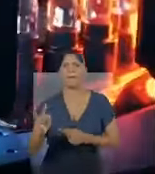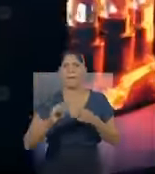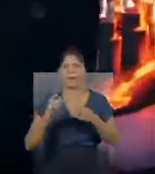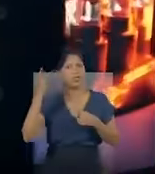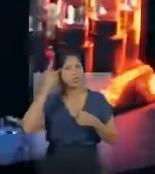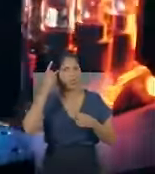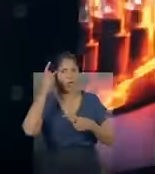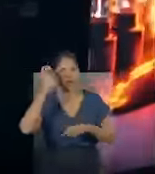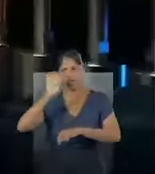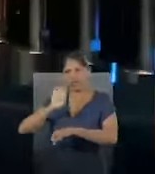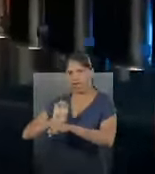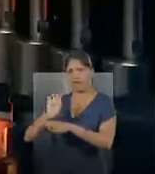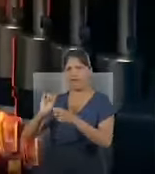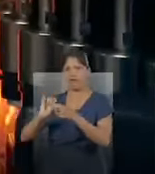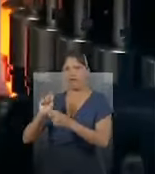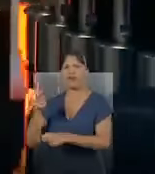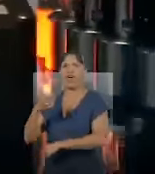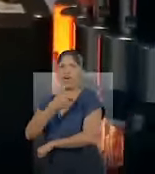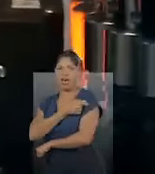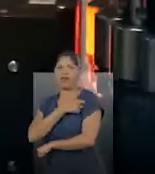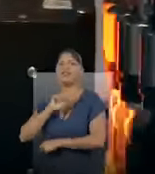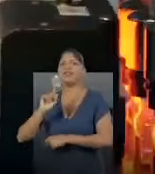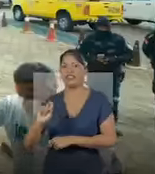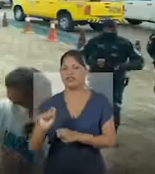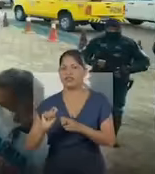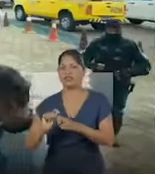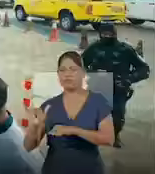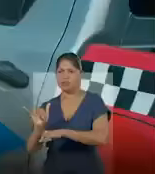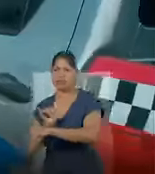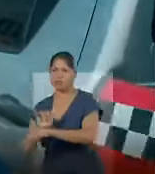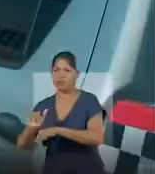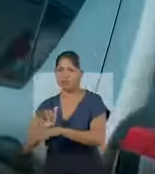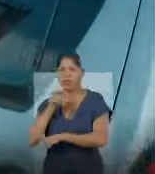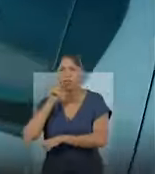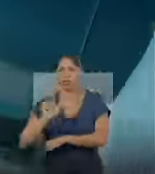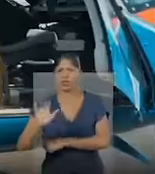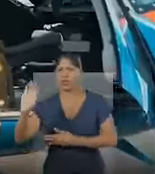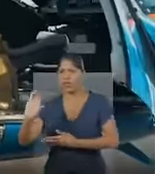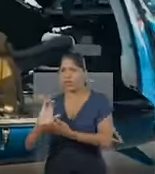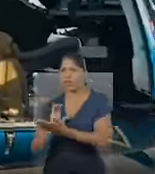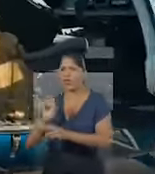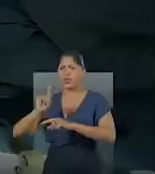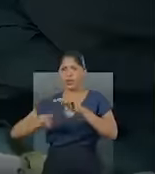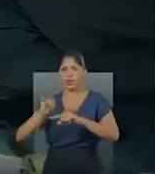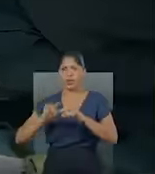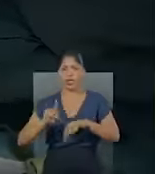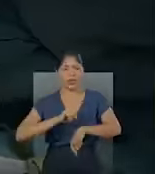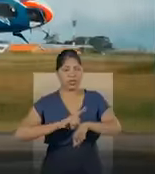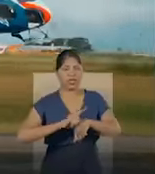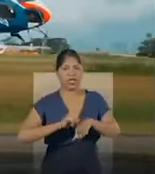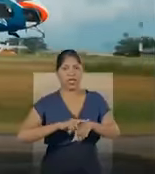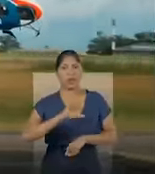Paulo, o estado que produziu as vacinas. Usamos todos os meios e garantimos a entrega das doses em